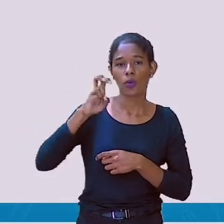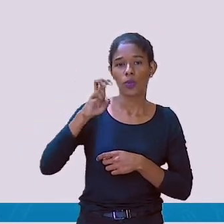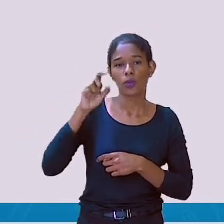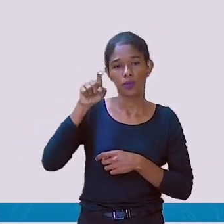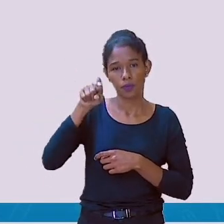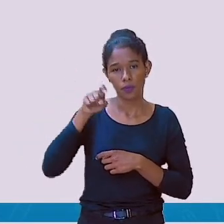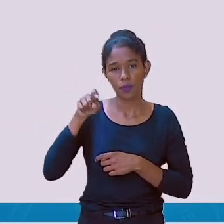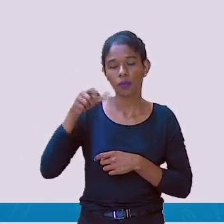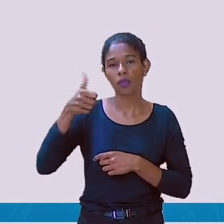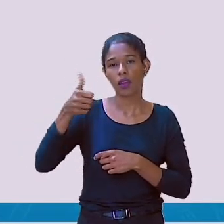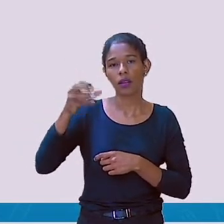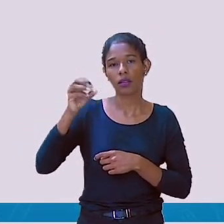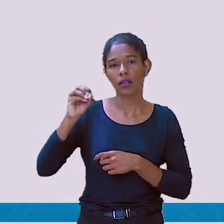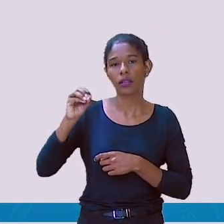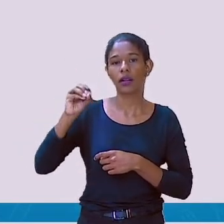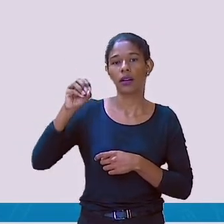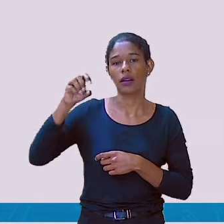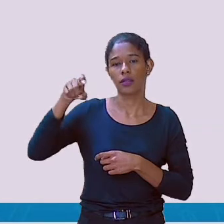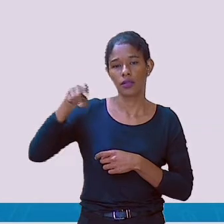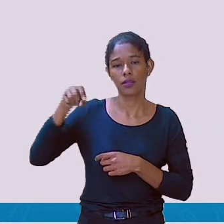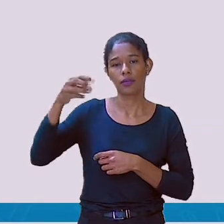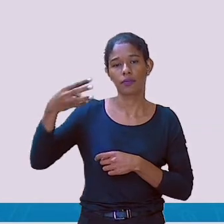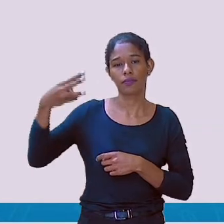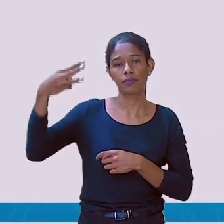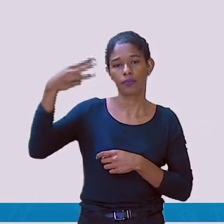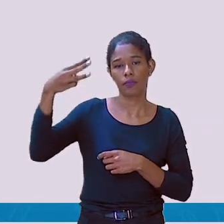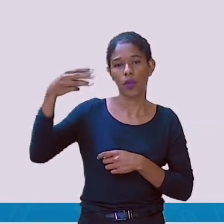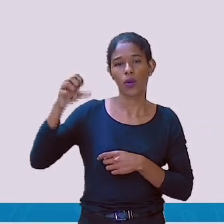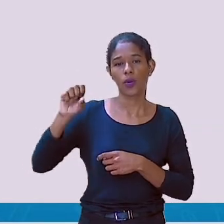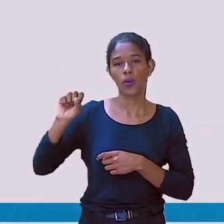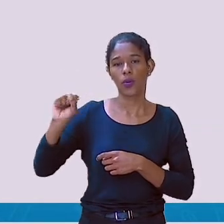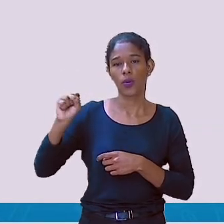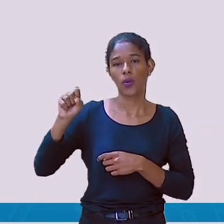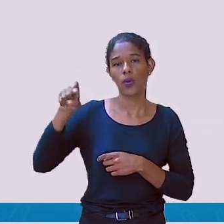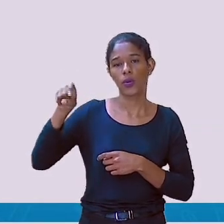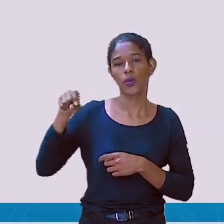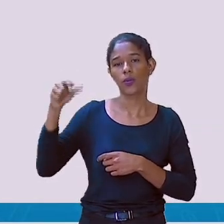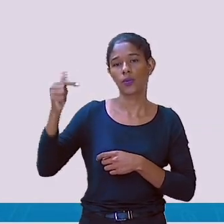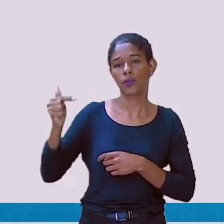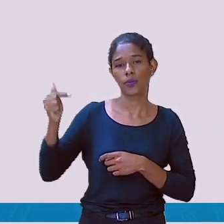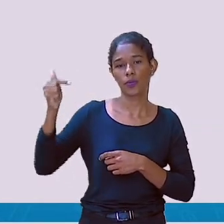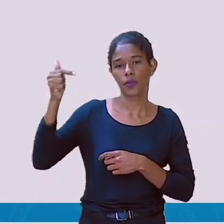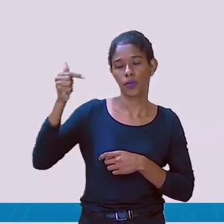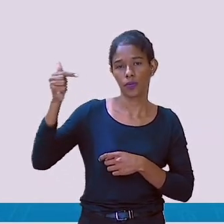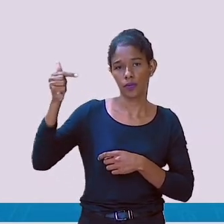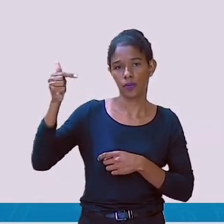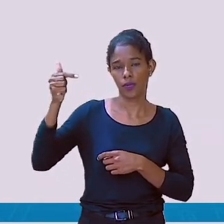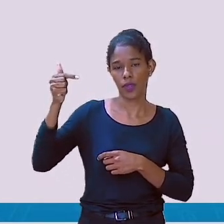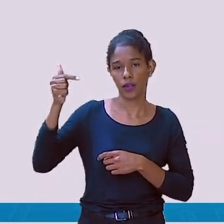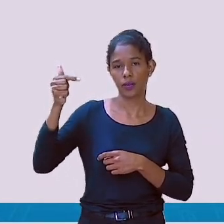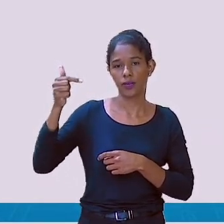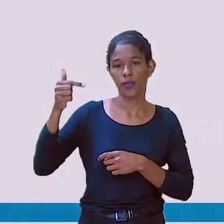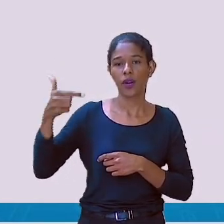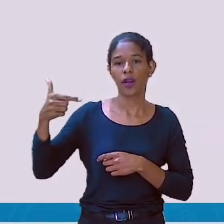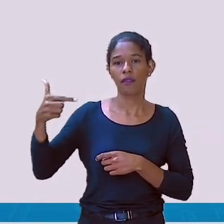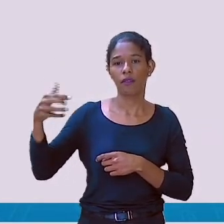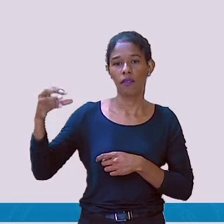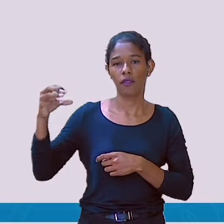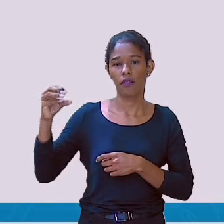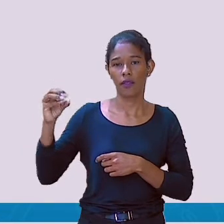2,5x, 10x elevado à quarta potência, 8x elevado ao quadrado